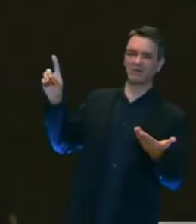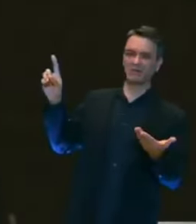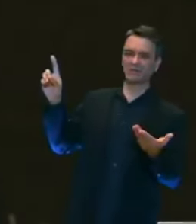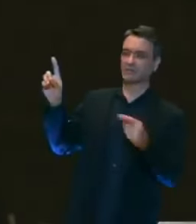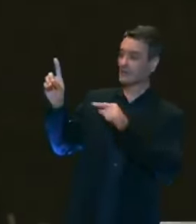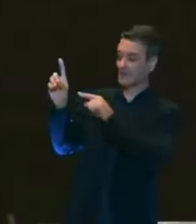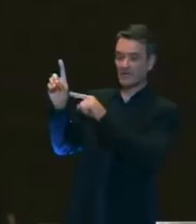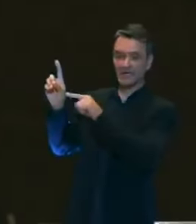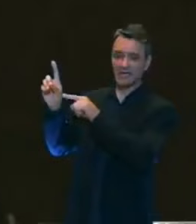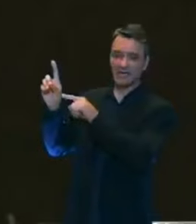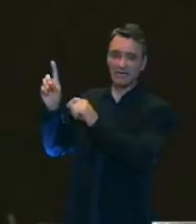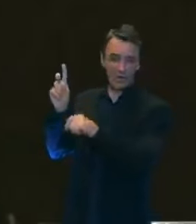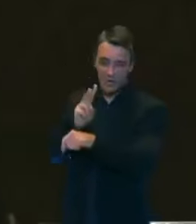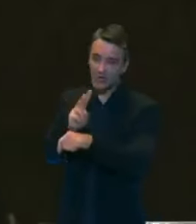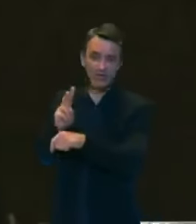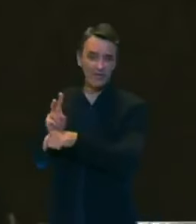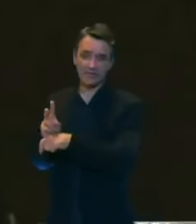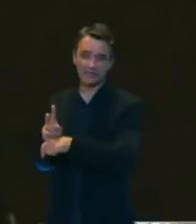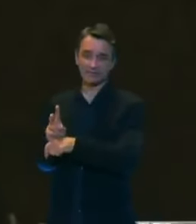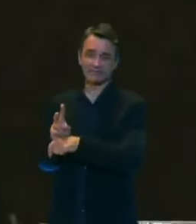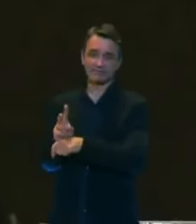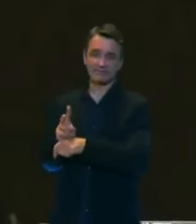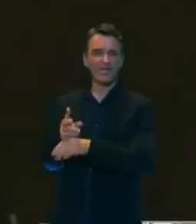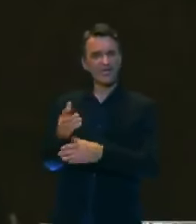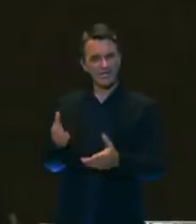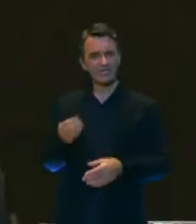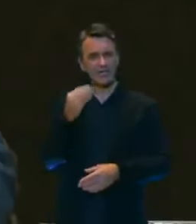o cuidado de Deus na tua vida?